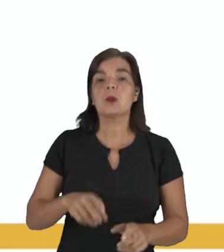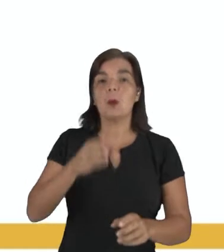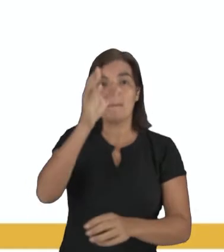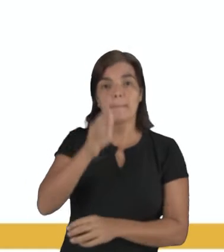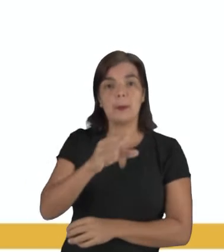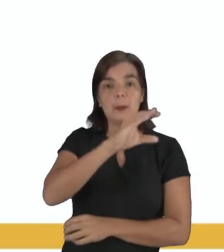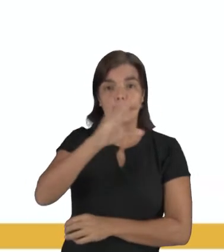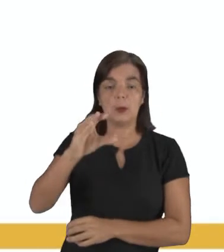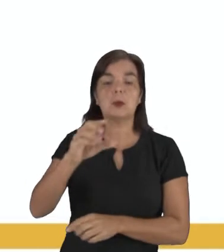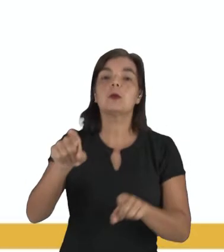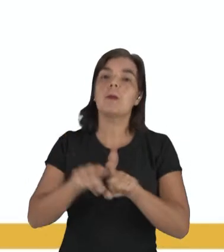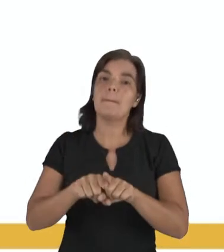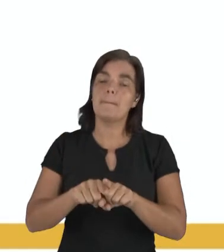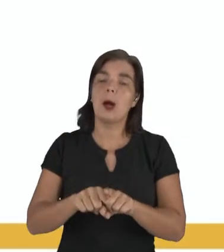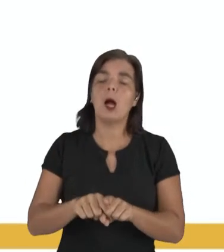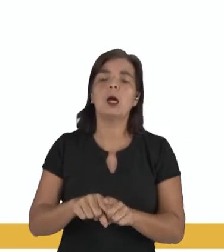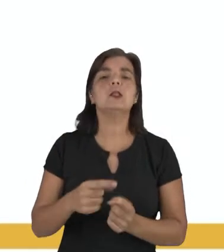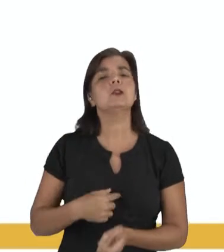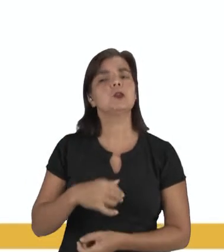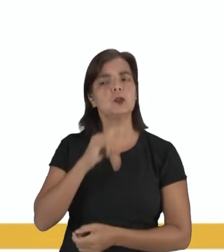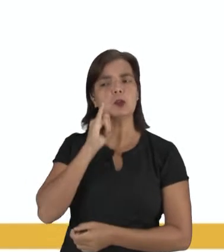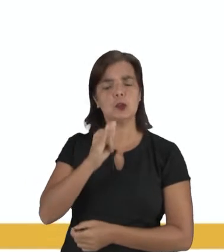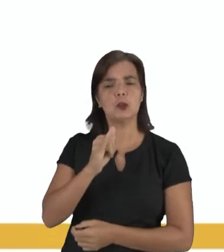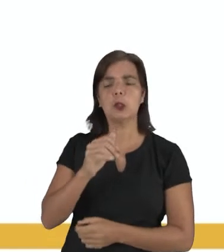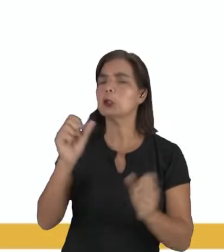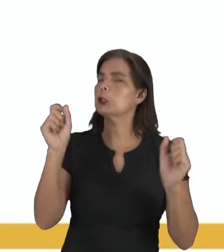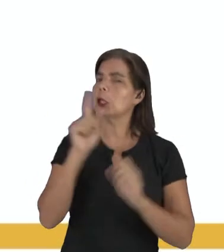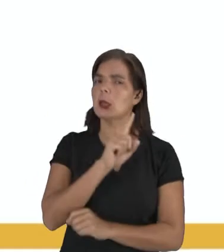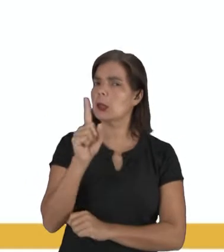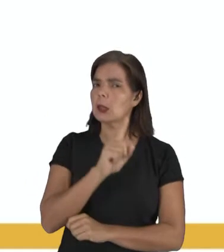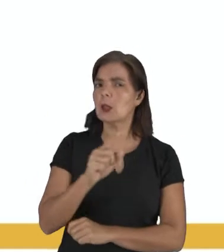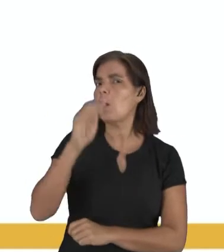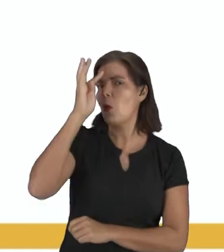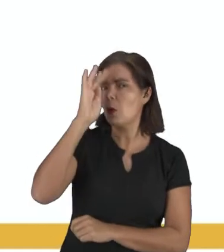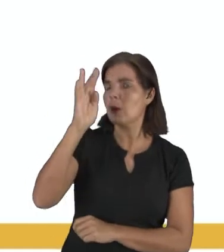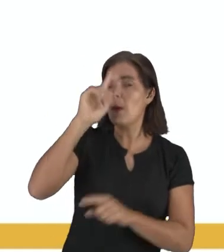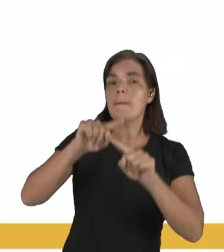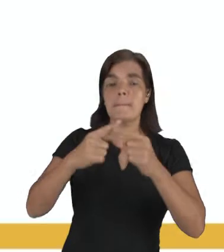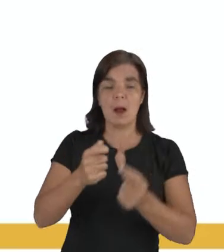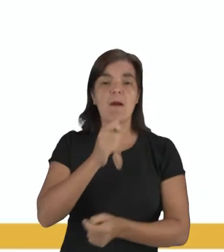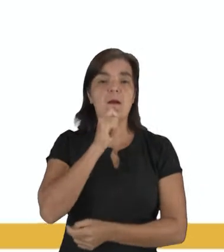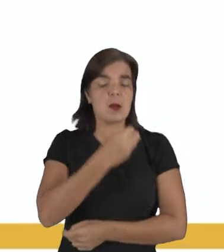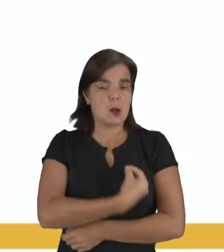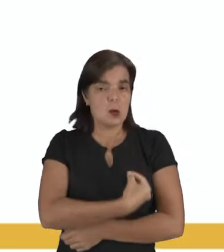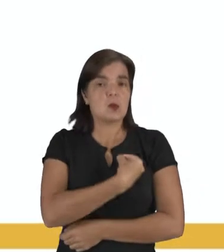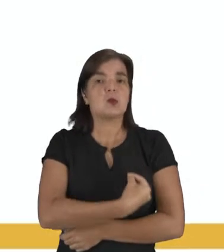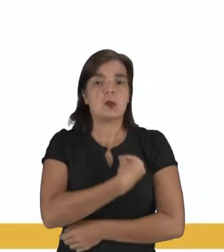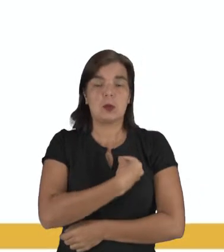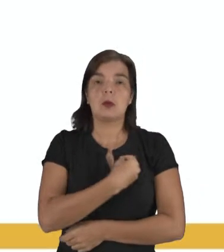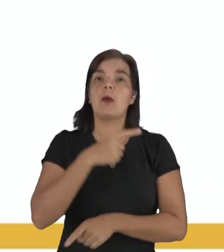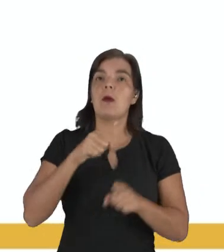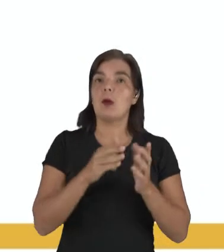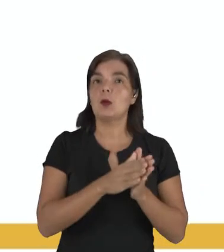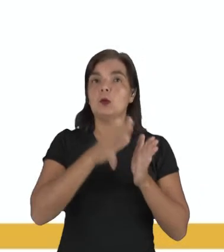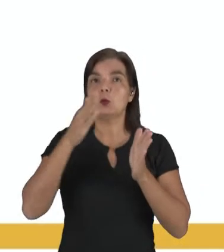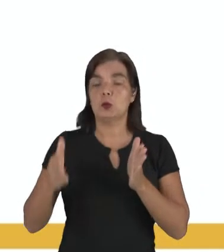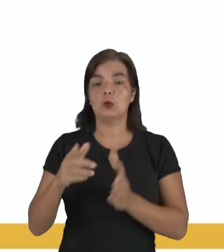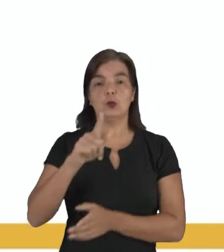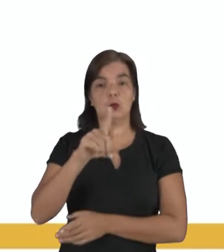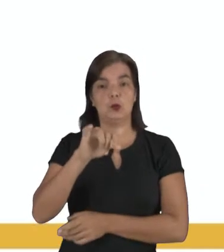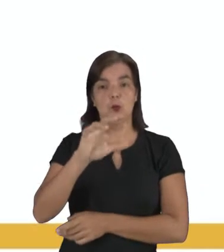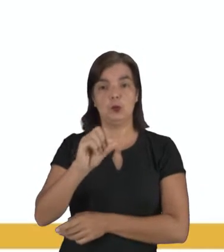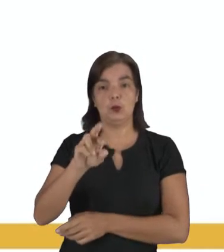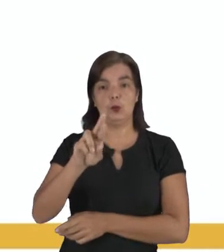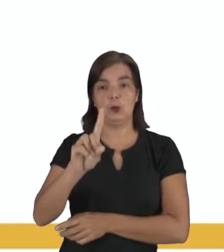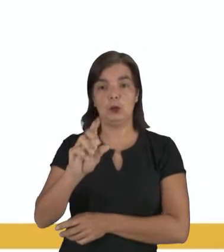pela igreja, porém ele, negando a sua teoria, conseguiu ainda sobreviver. Em contrapartida, a gente tem Giordano Bruno, que é nessa